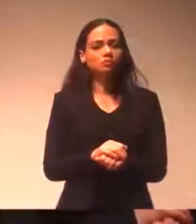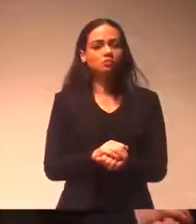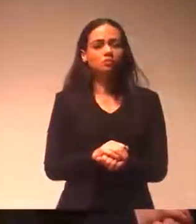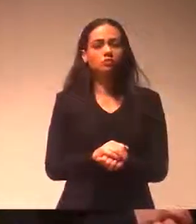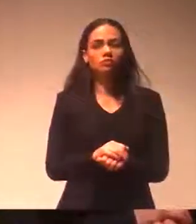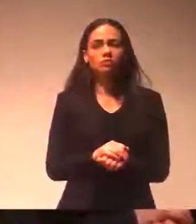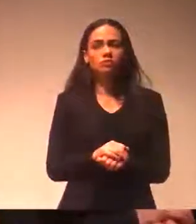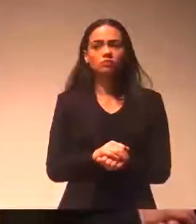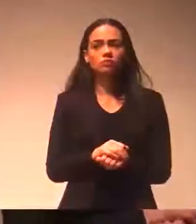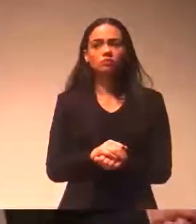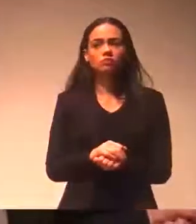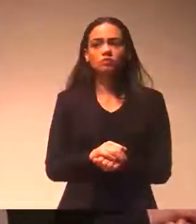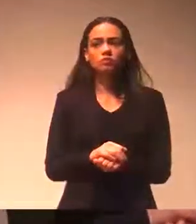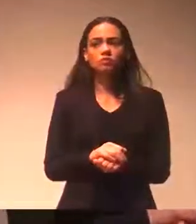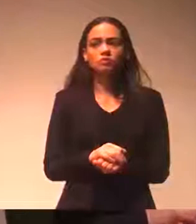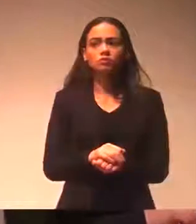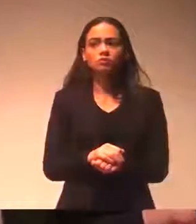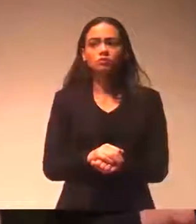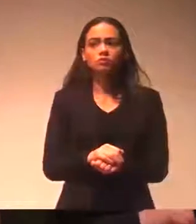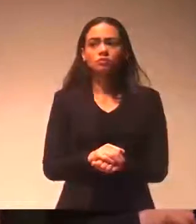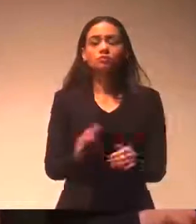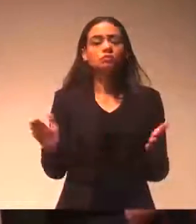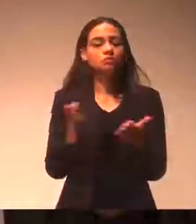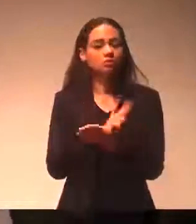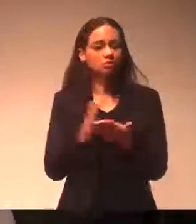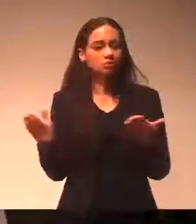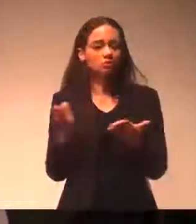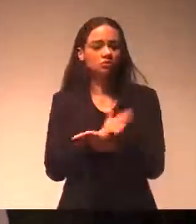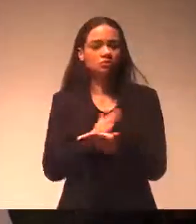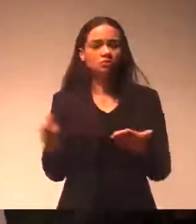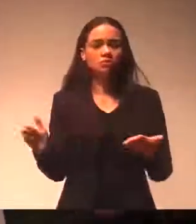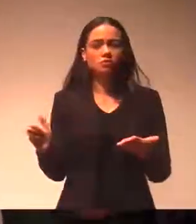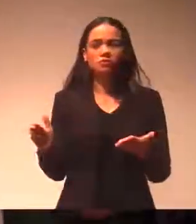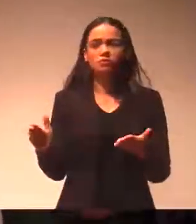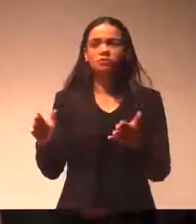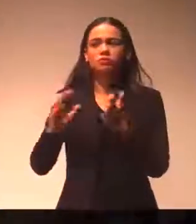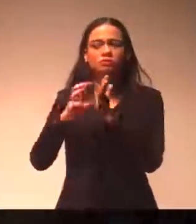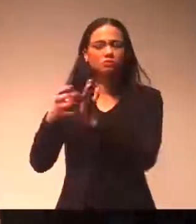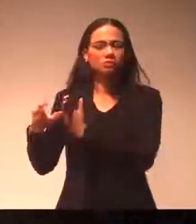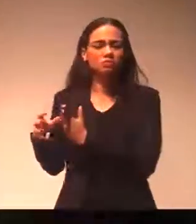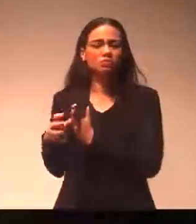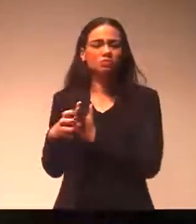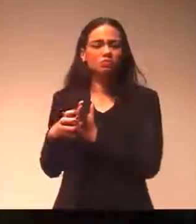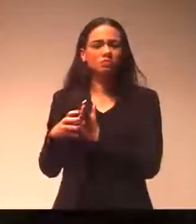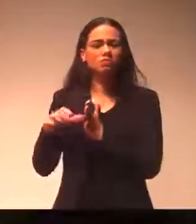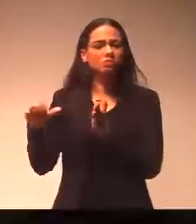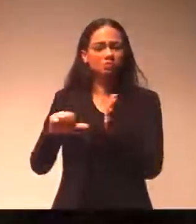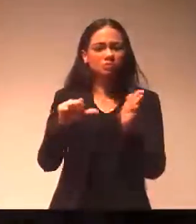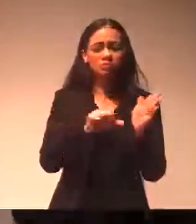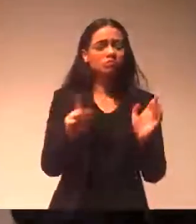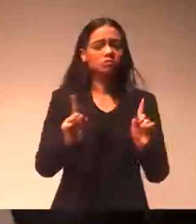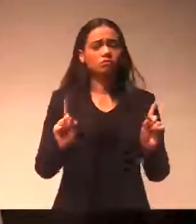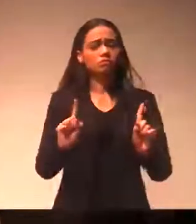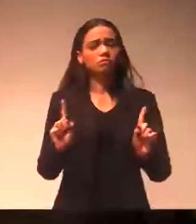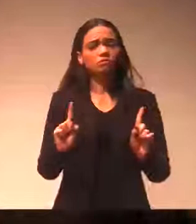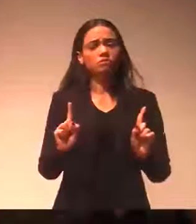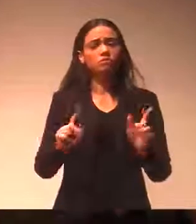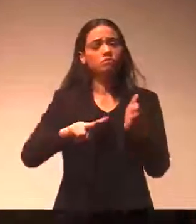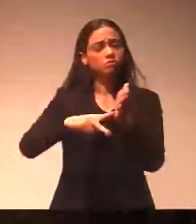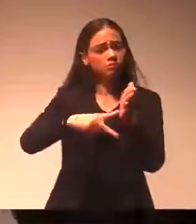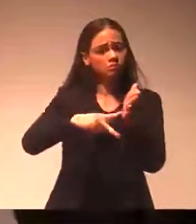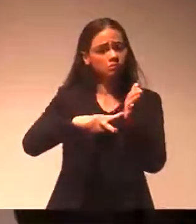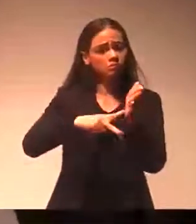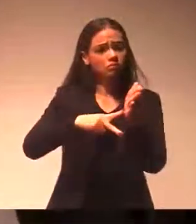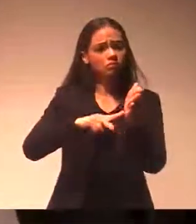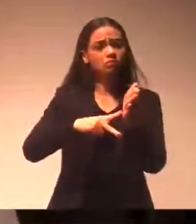como a Câmara não têm validade, não sou daqueles que acham que os partidos políticos não têm validade, os sindicatos, as